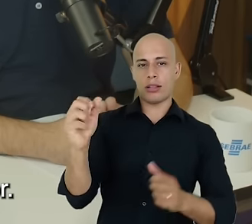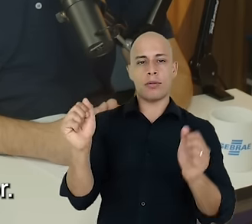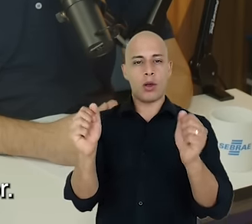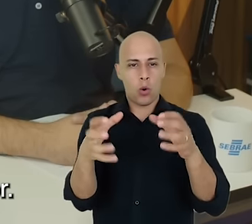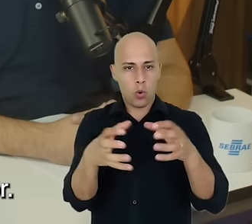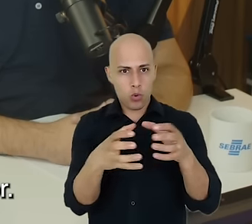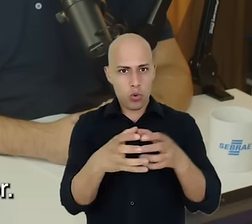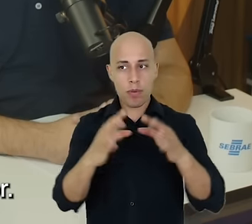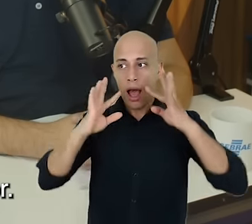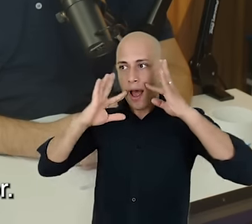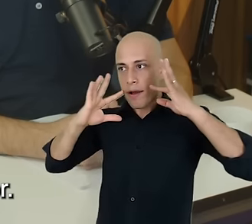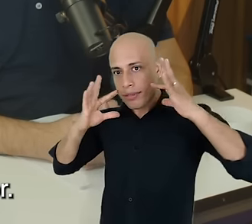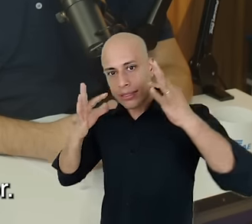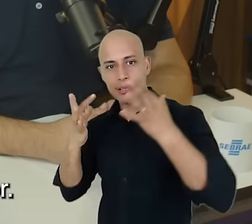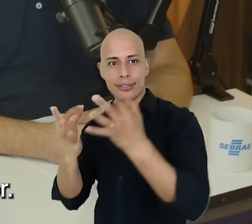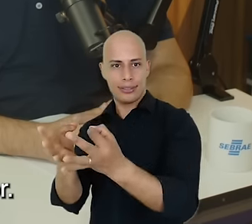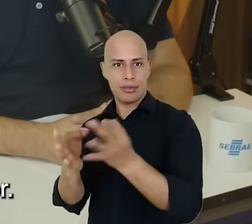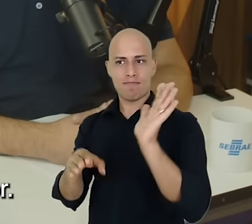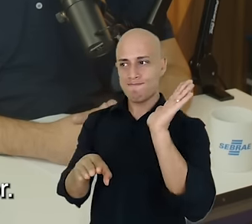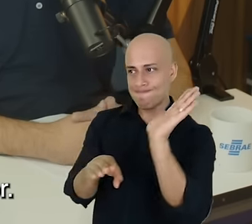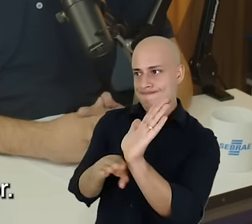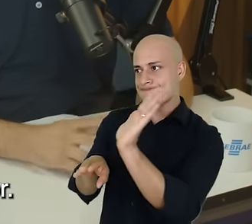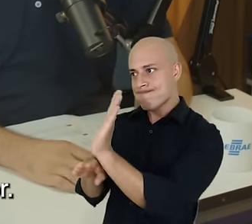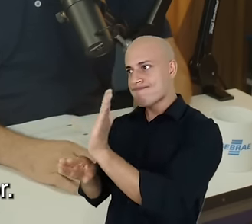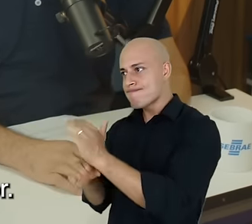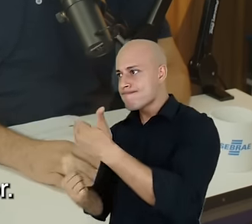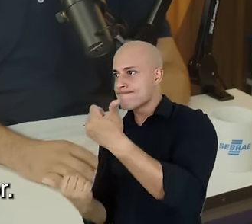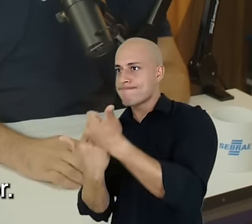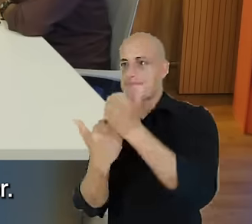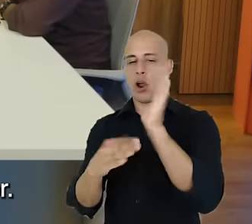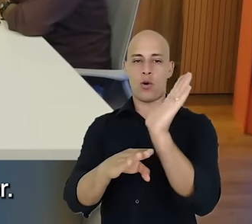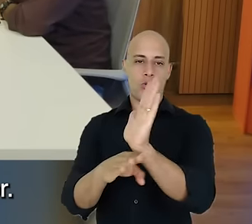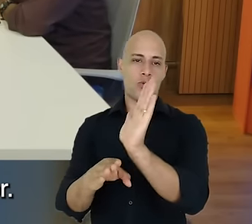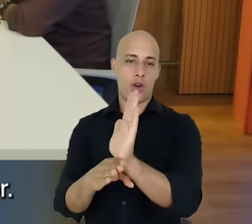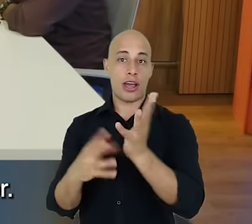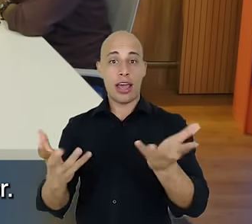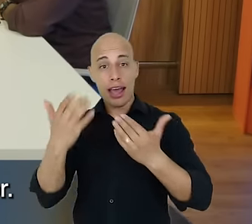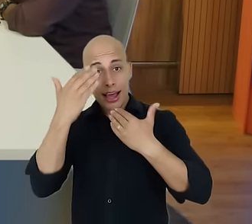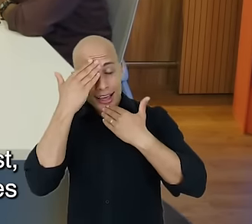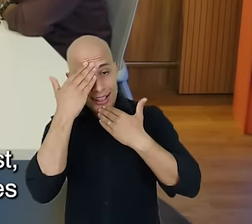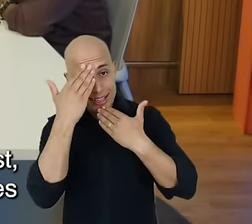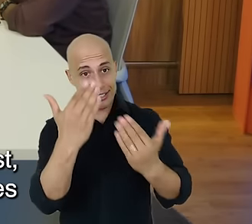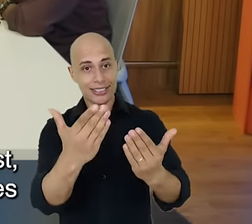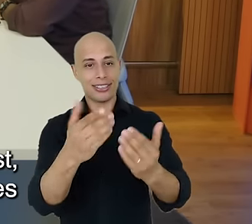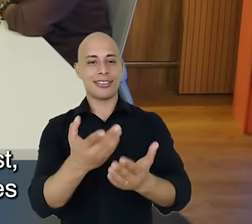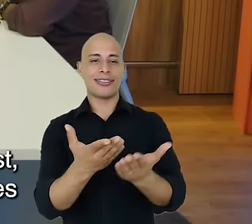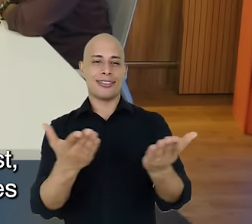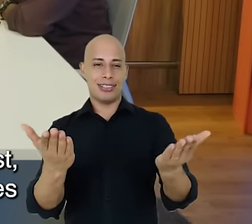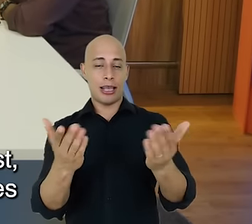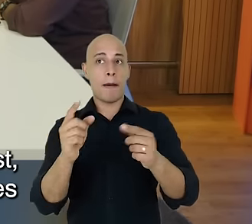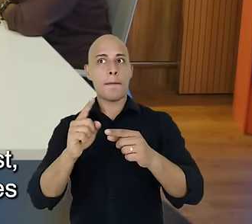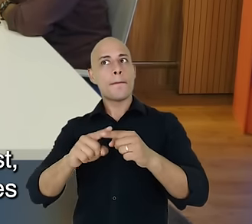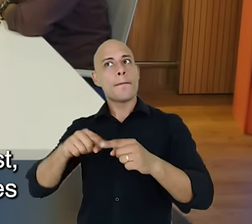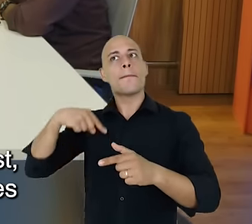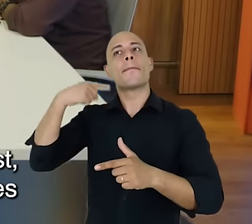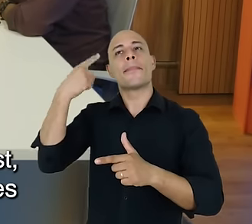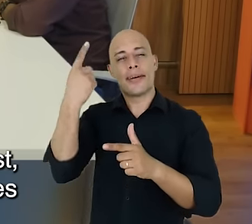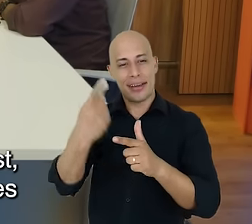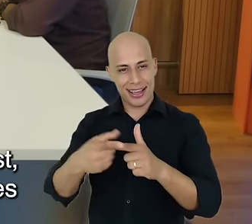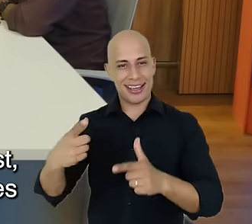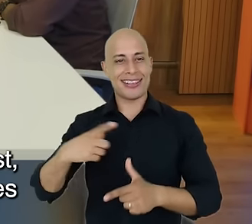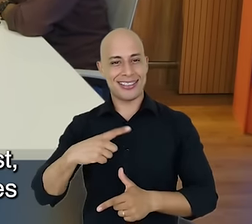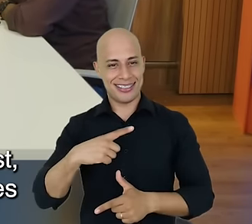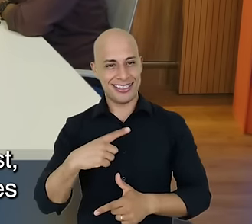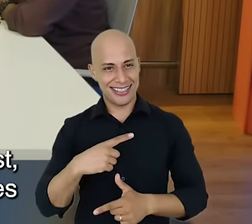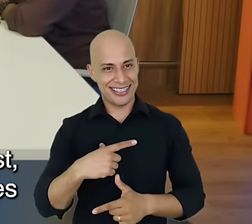de suporte técnico focada para apoiá-los e eu quero agradecer nós teremos aí um próximo videocast